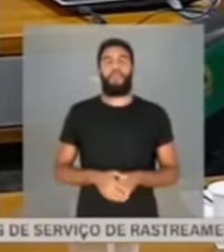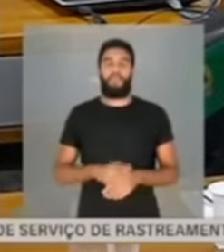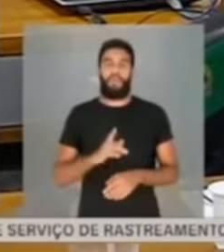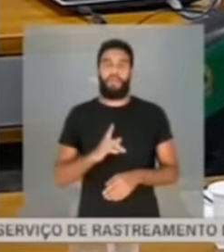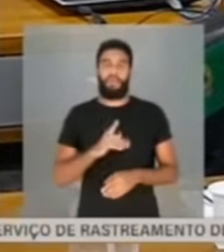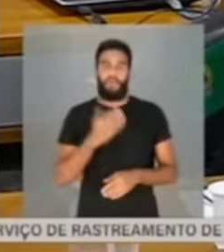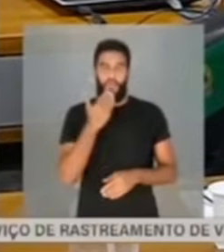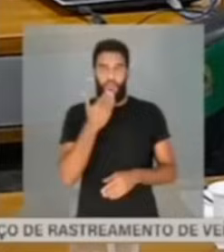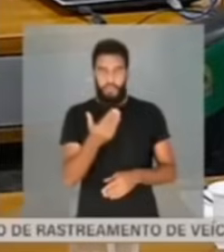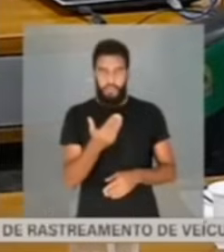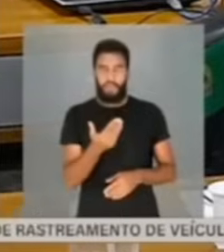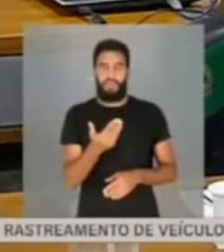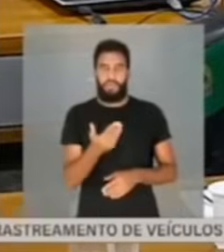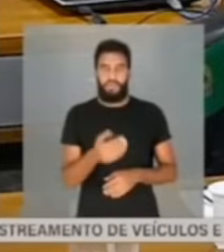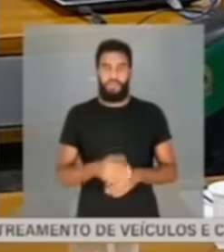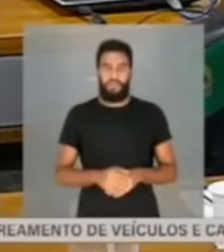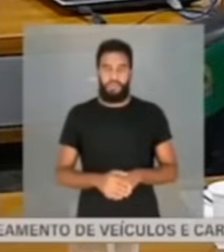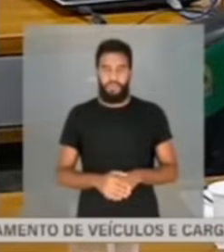requisição